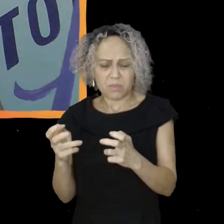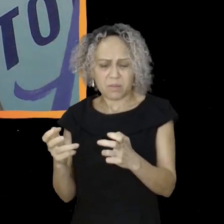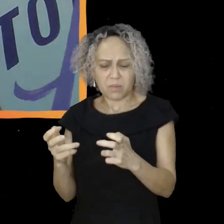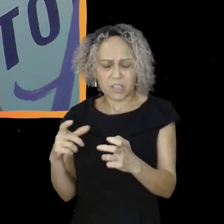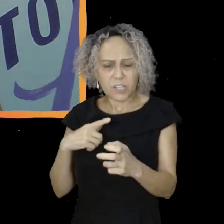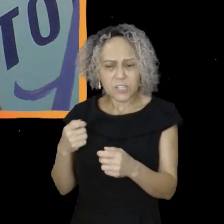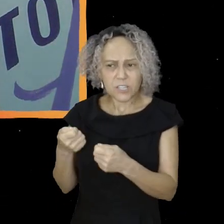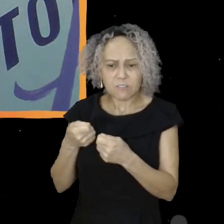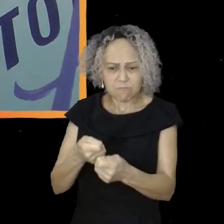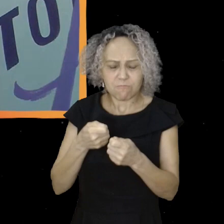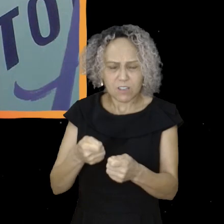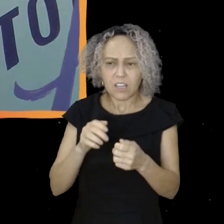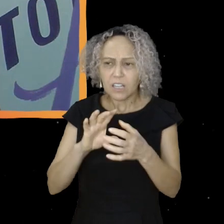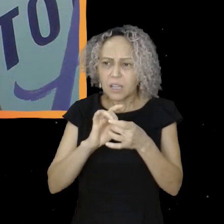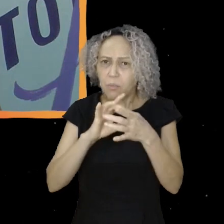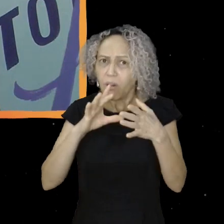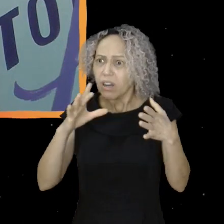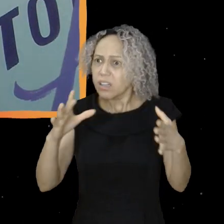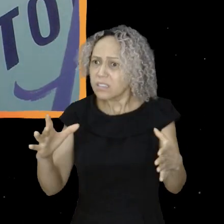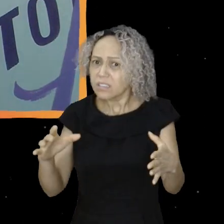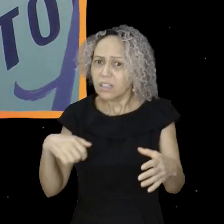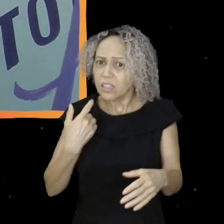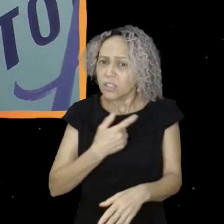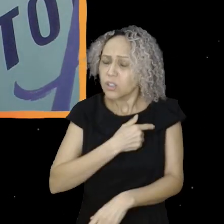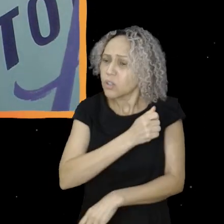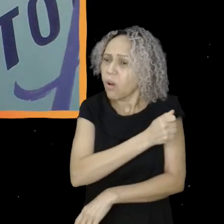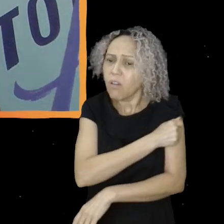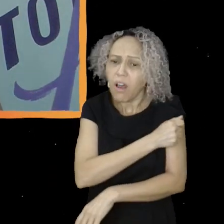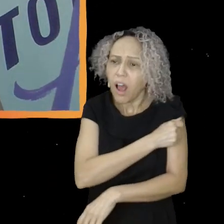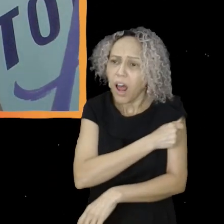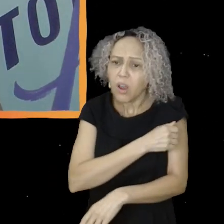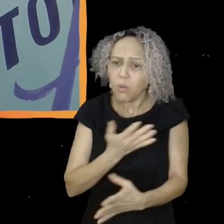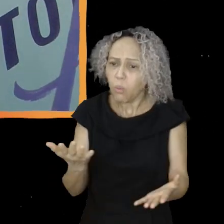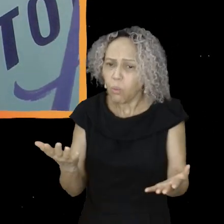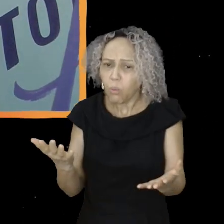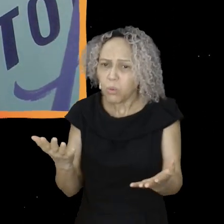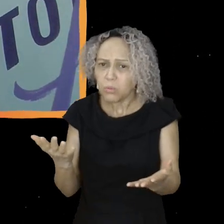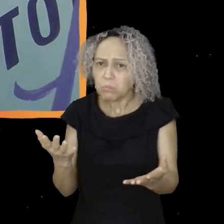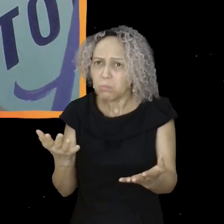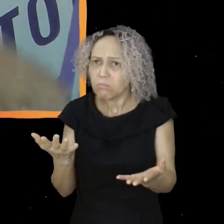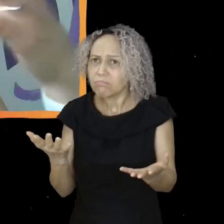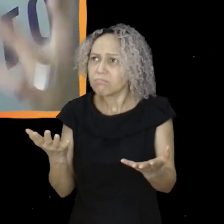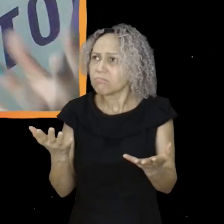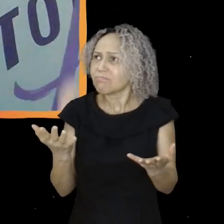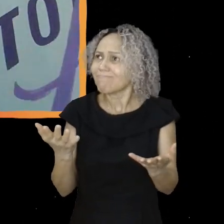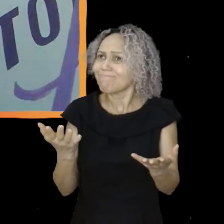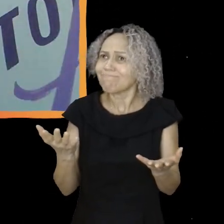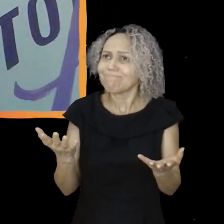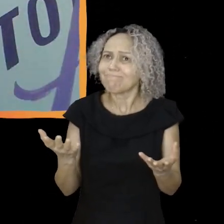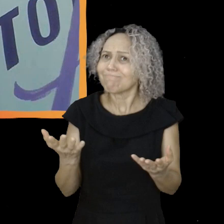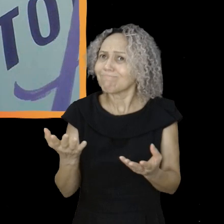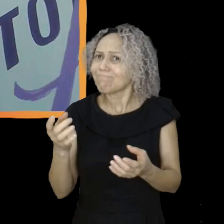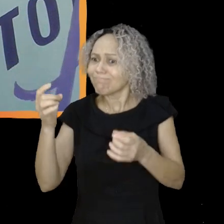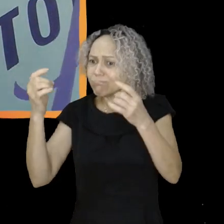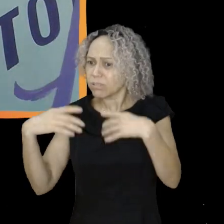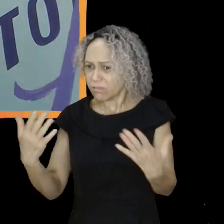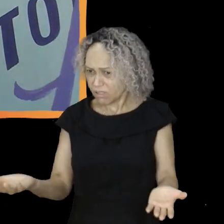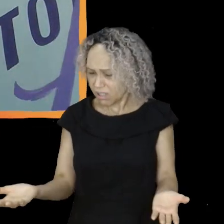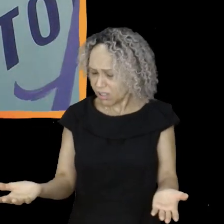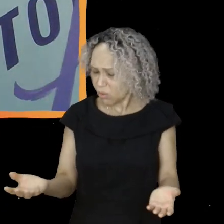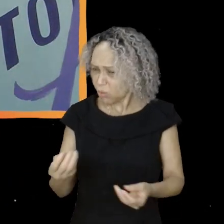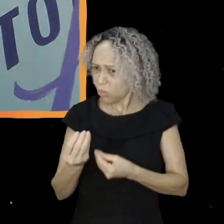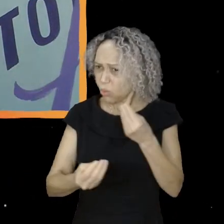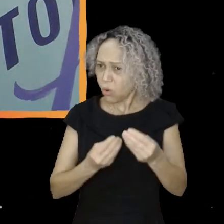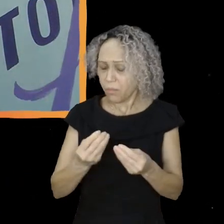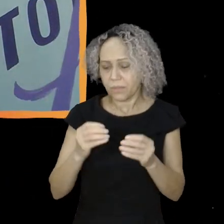e nós não somos escutados, não há mais processo democrático na elaboração das coisas. E o projeto de educação tem que ser um processo